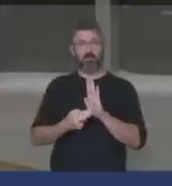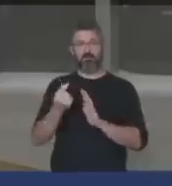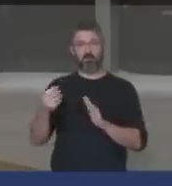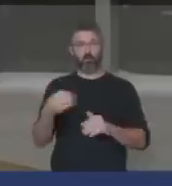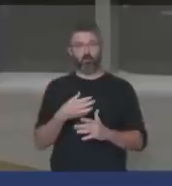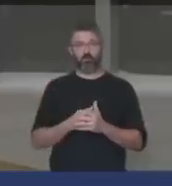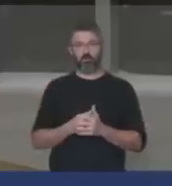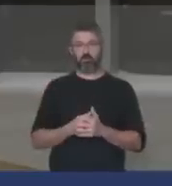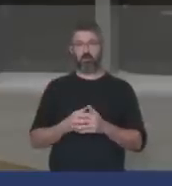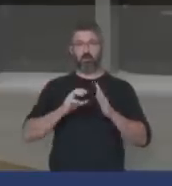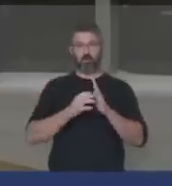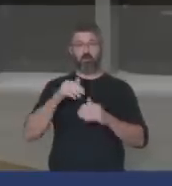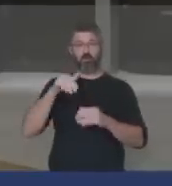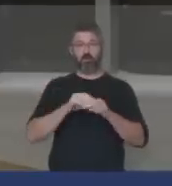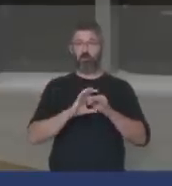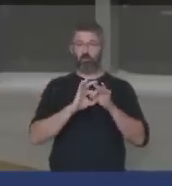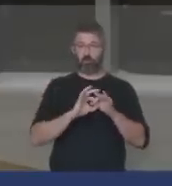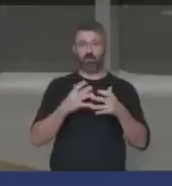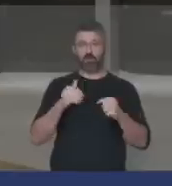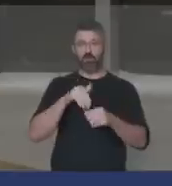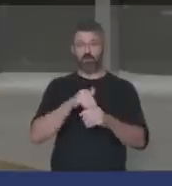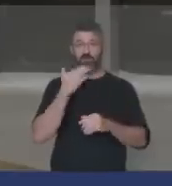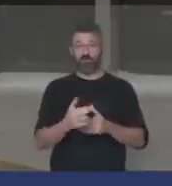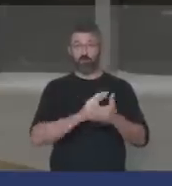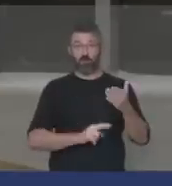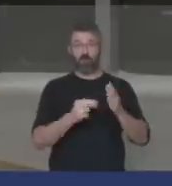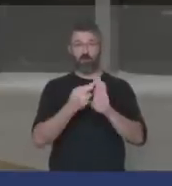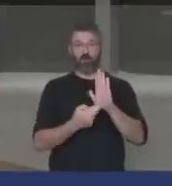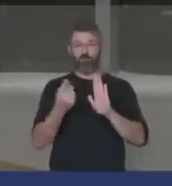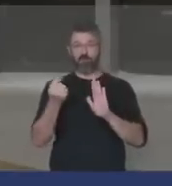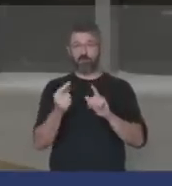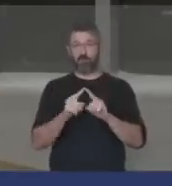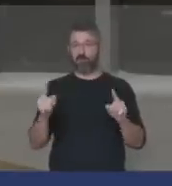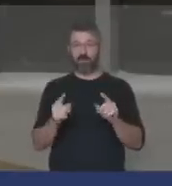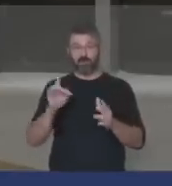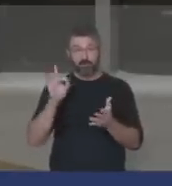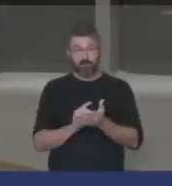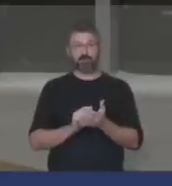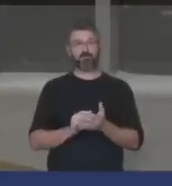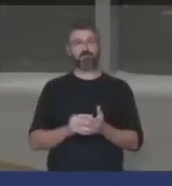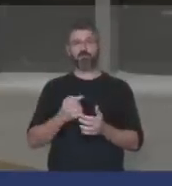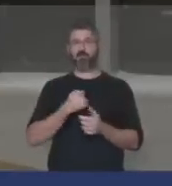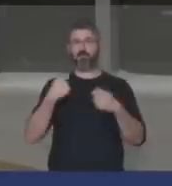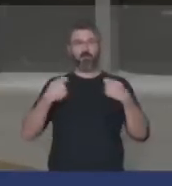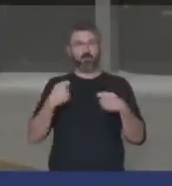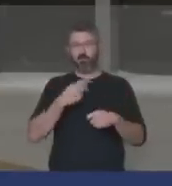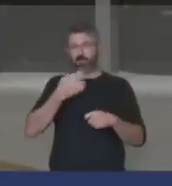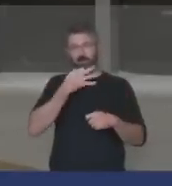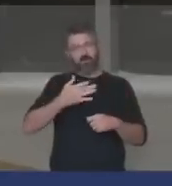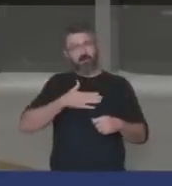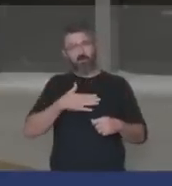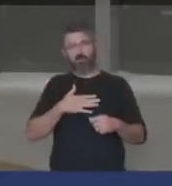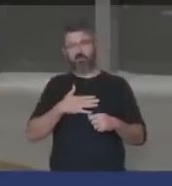fiscal. Nossa bancada vai votar unida, vamos votar favoravelmente o arcabouço fiscal, mas efetivamente não posso deixar aqui de manifestar o